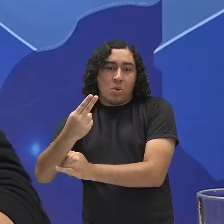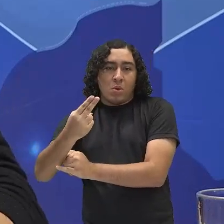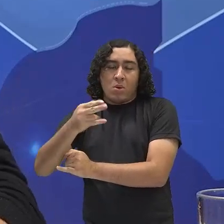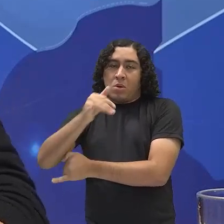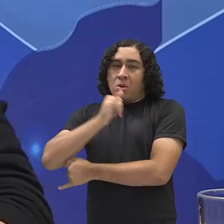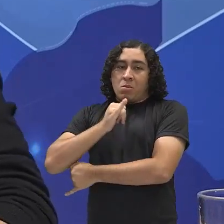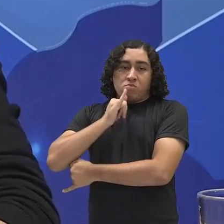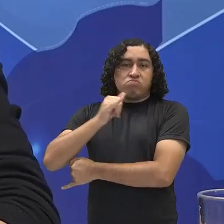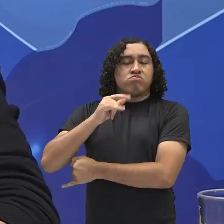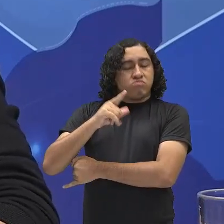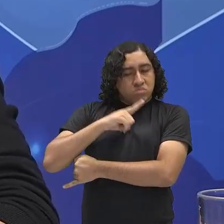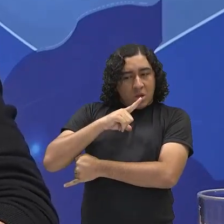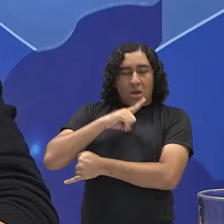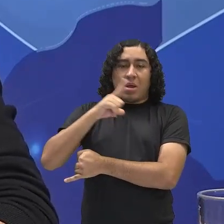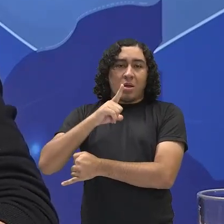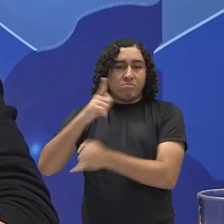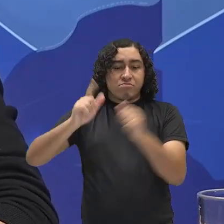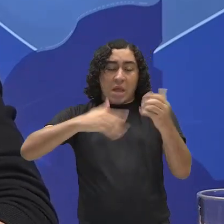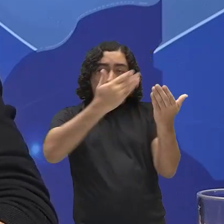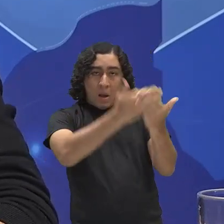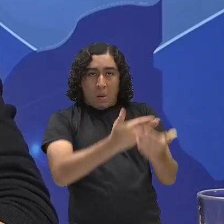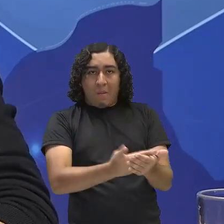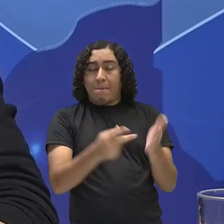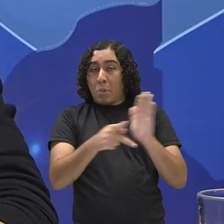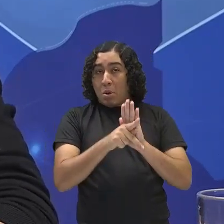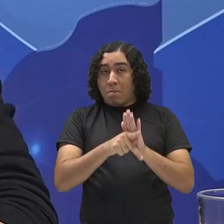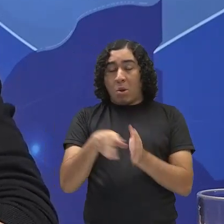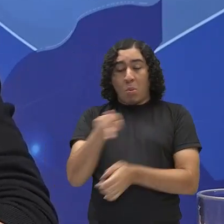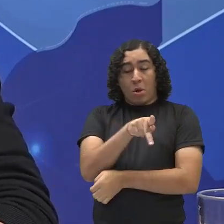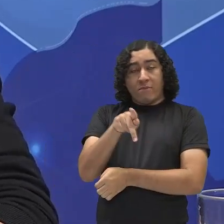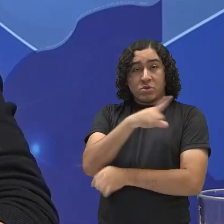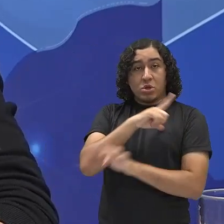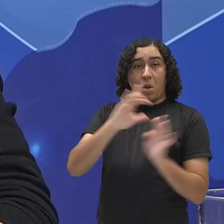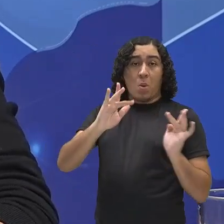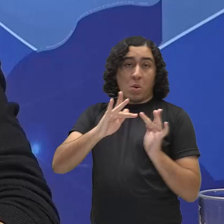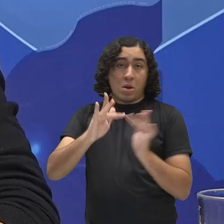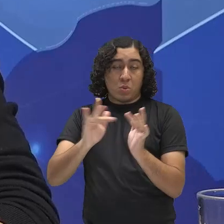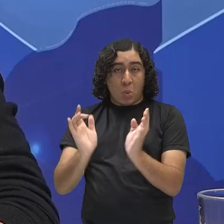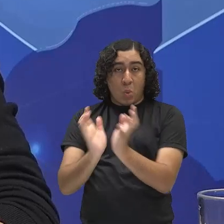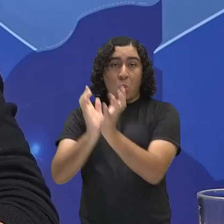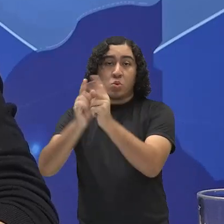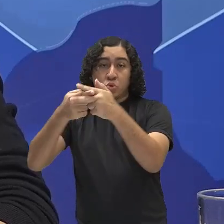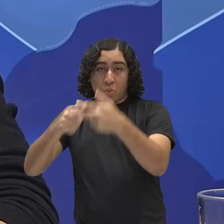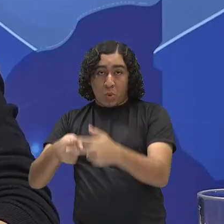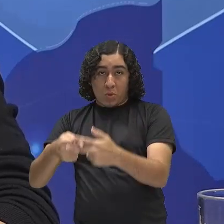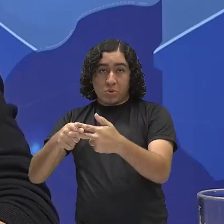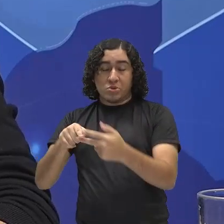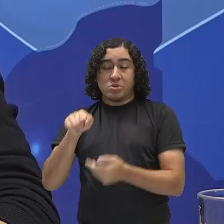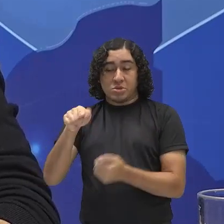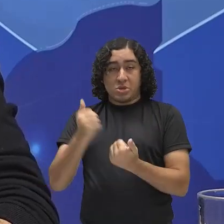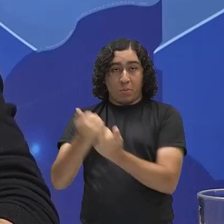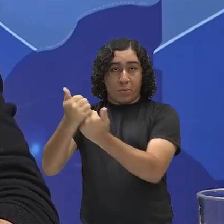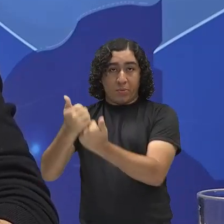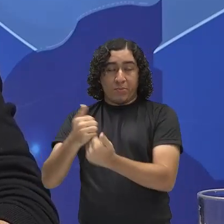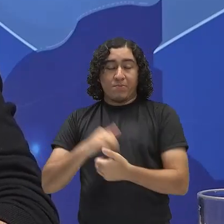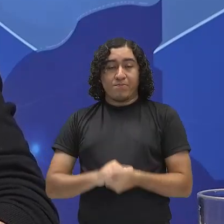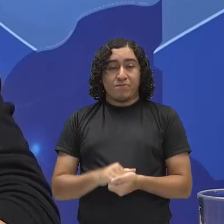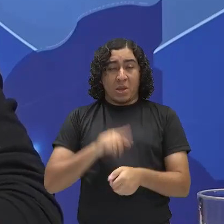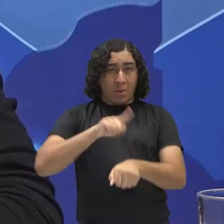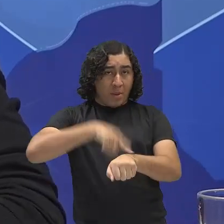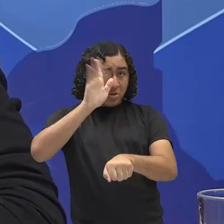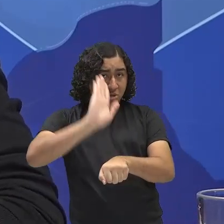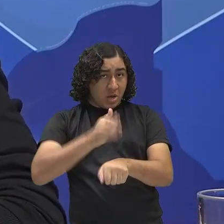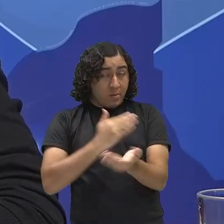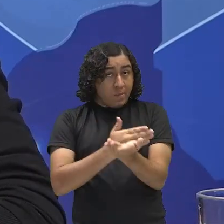na transmissão também, o professor ali entra em contato com o suporte e nesse momento começa o atendimento